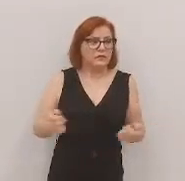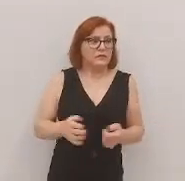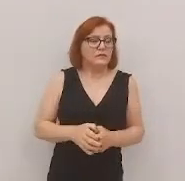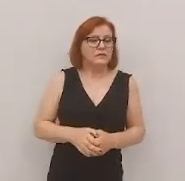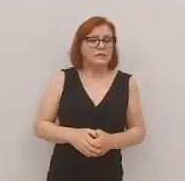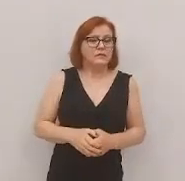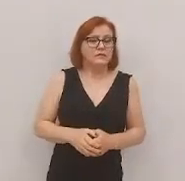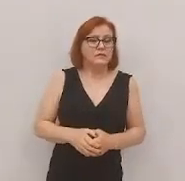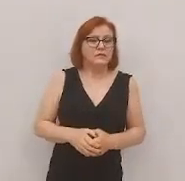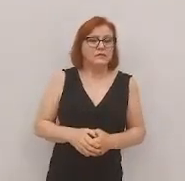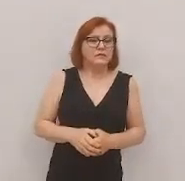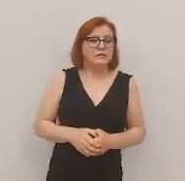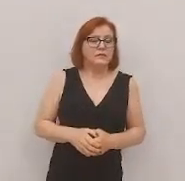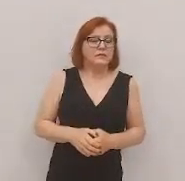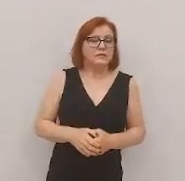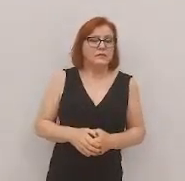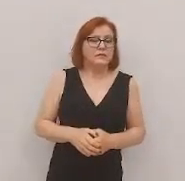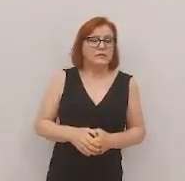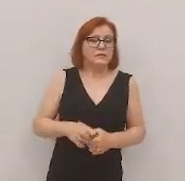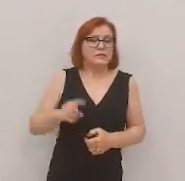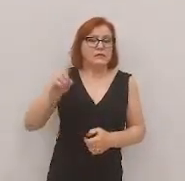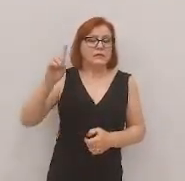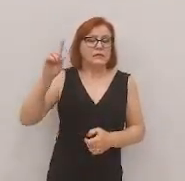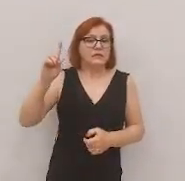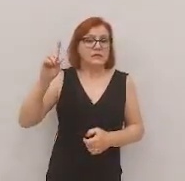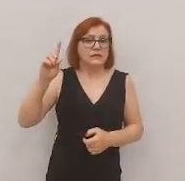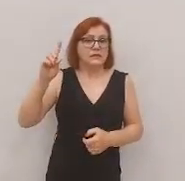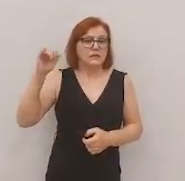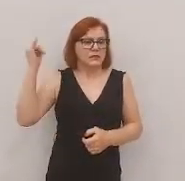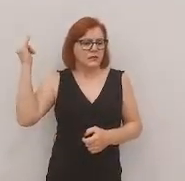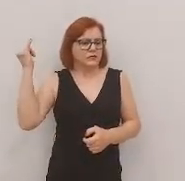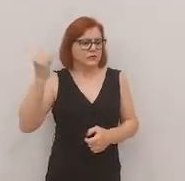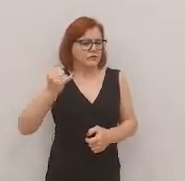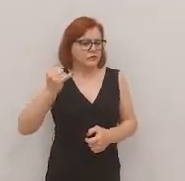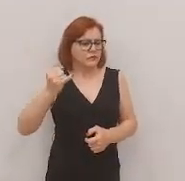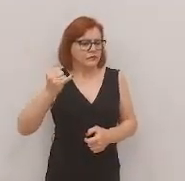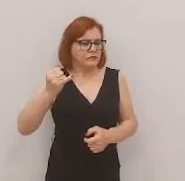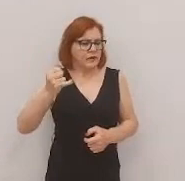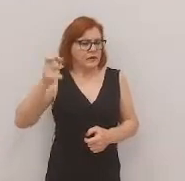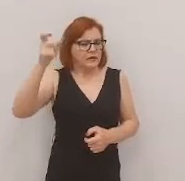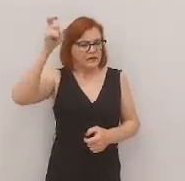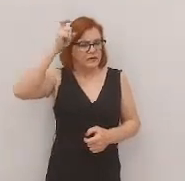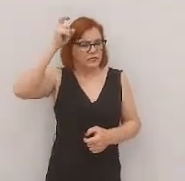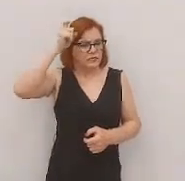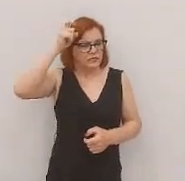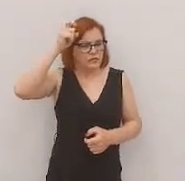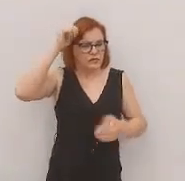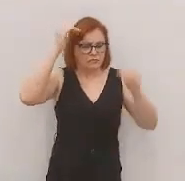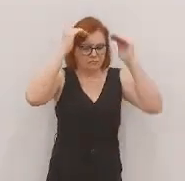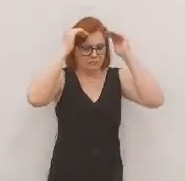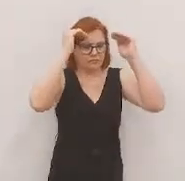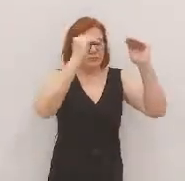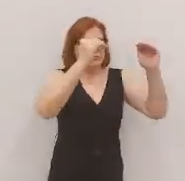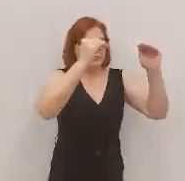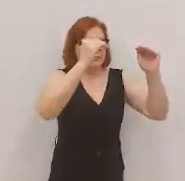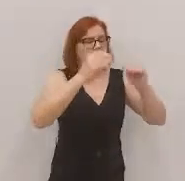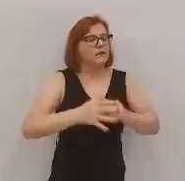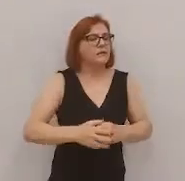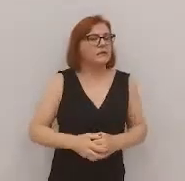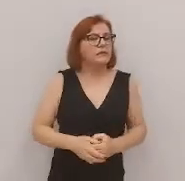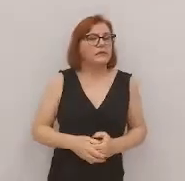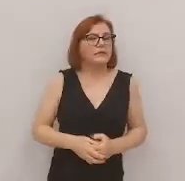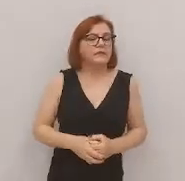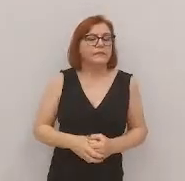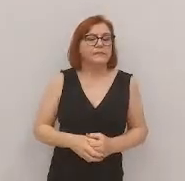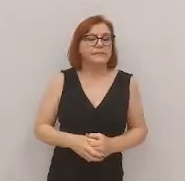diabo só faz uma coisa: obedecer. Ele obedece. Oh, Senhor